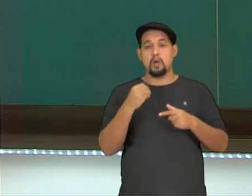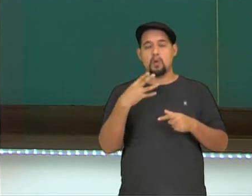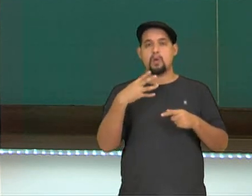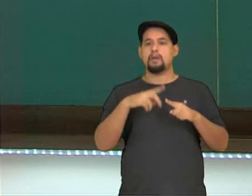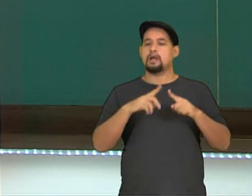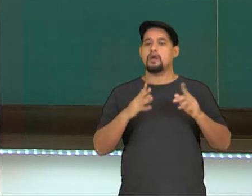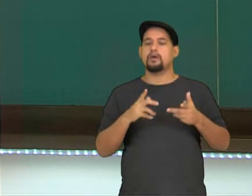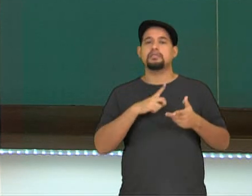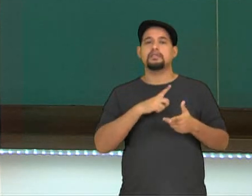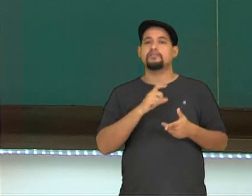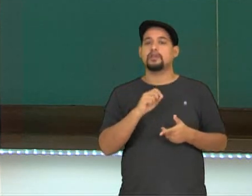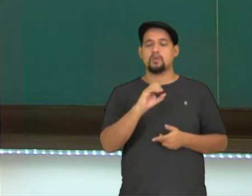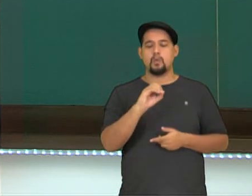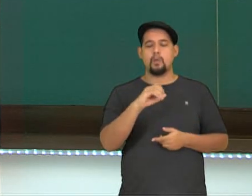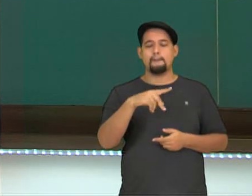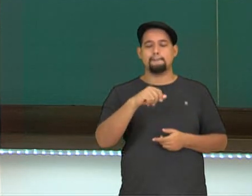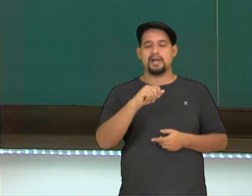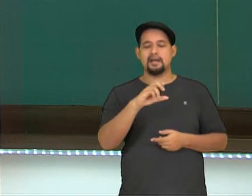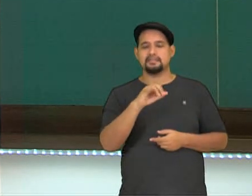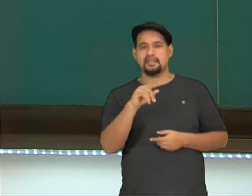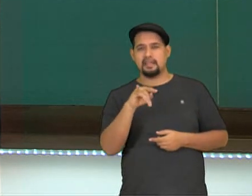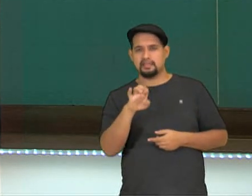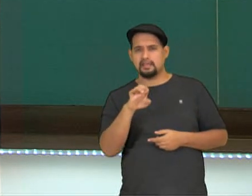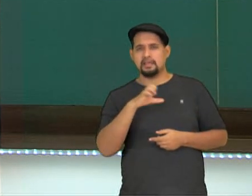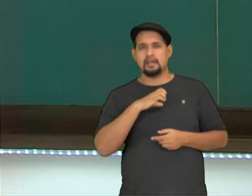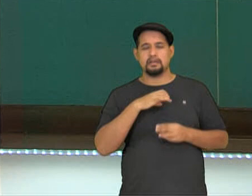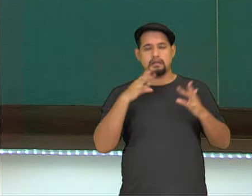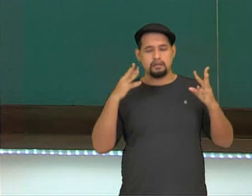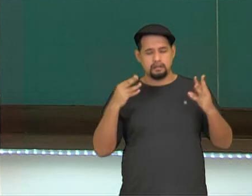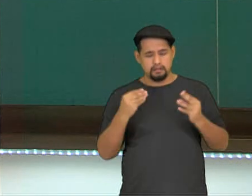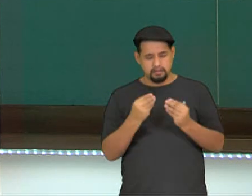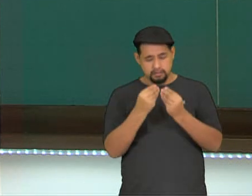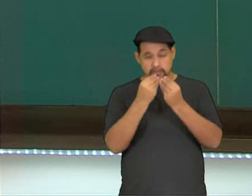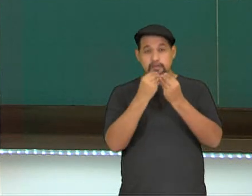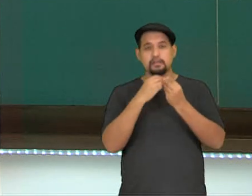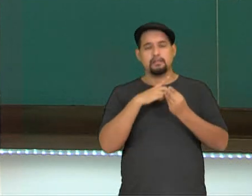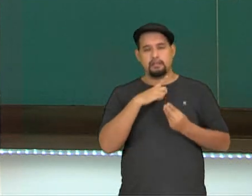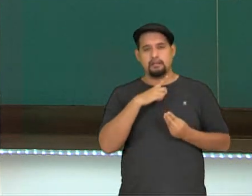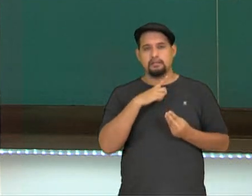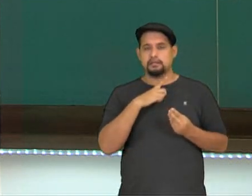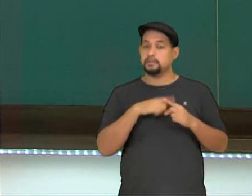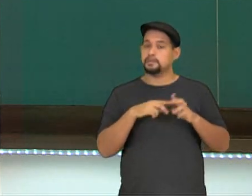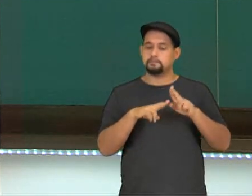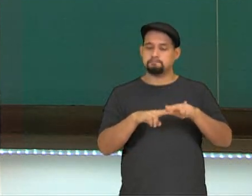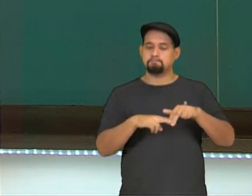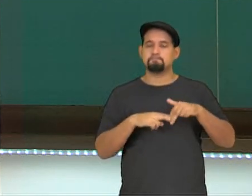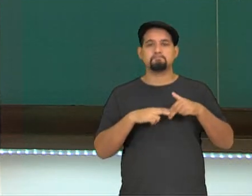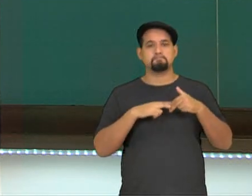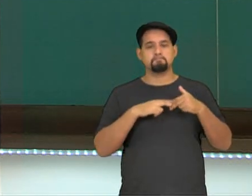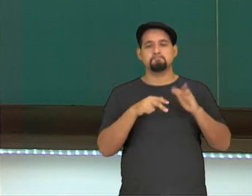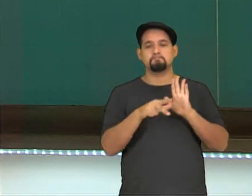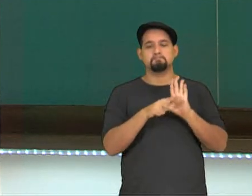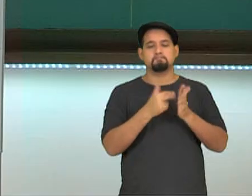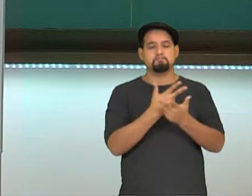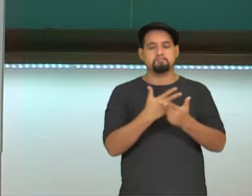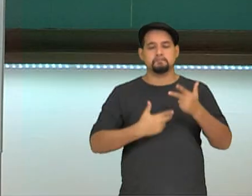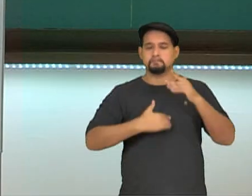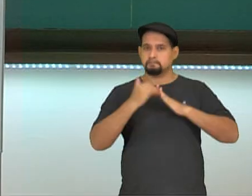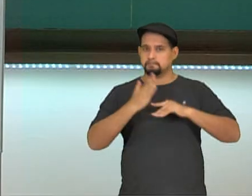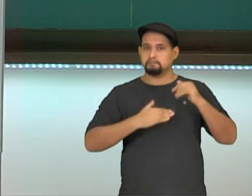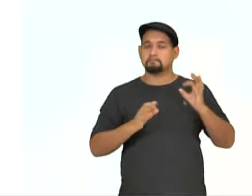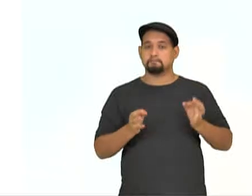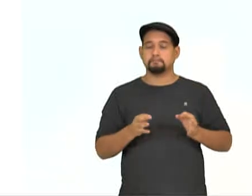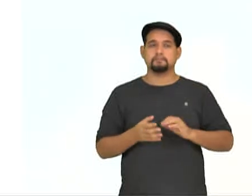nesse momento, existe a opacidade. Ele simplesmente apagou o que estava embaixo. Por isso que são propriedades